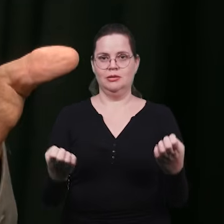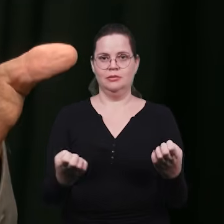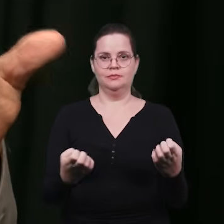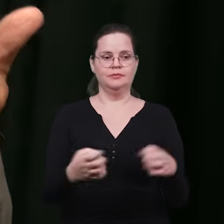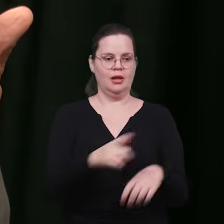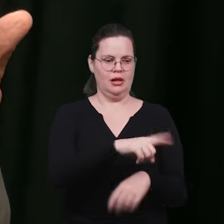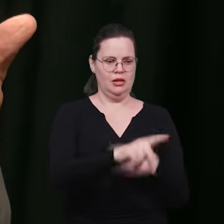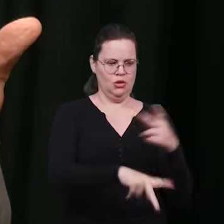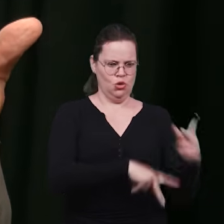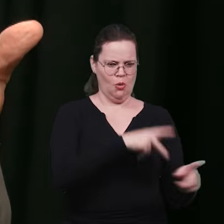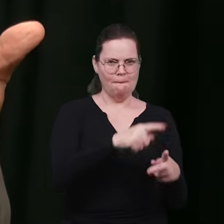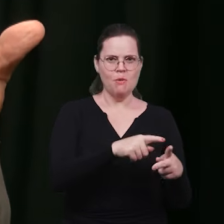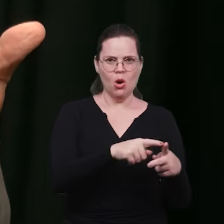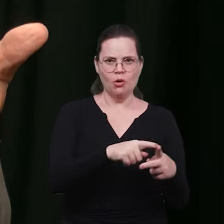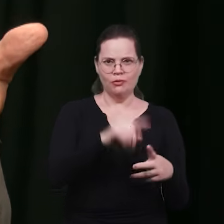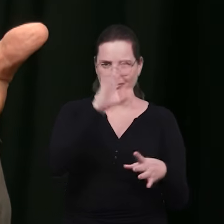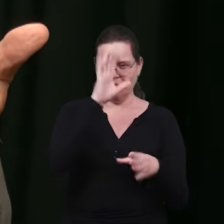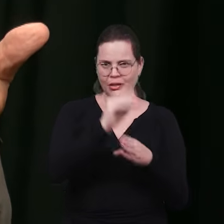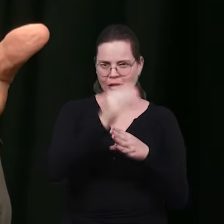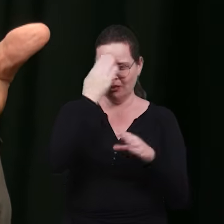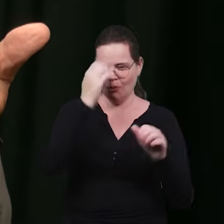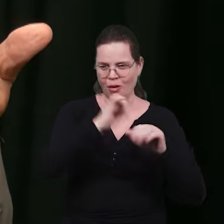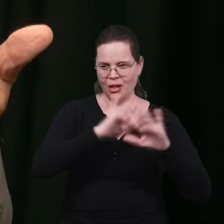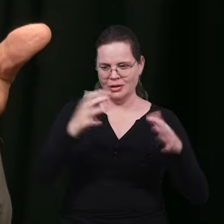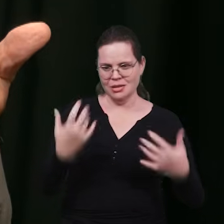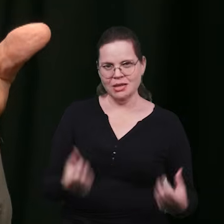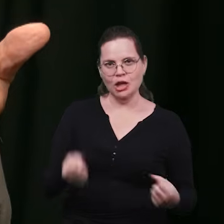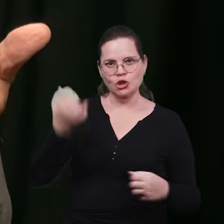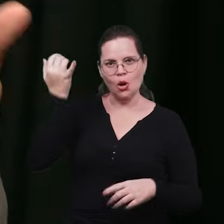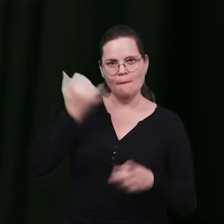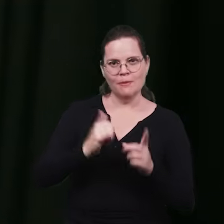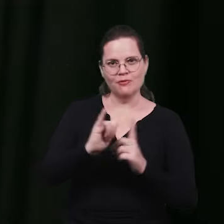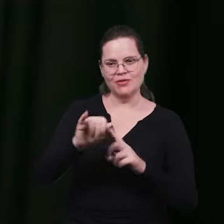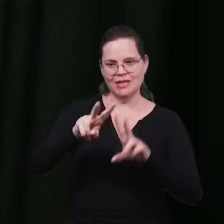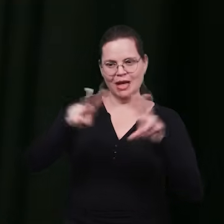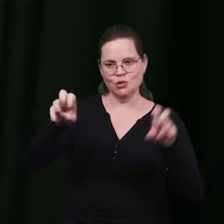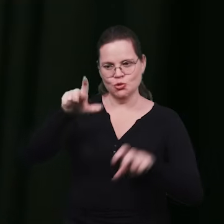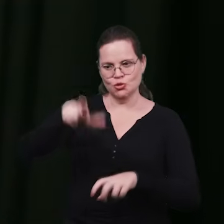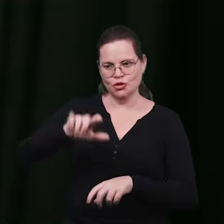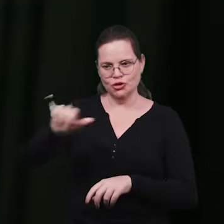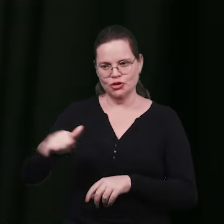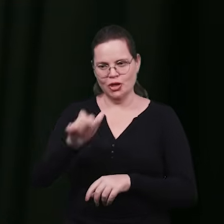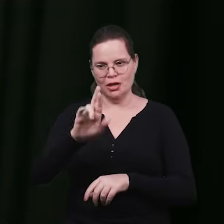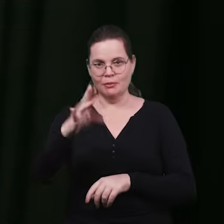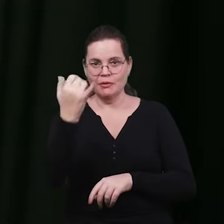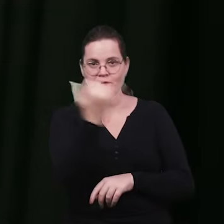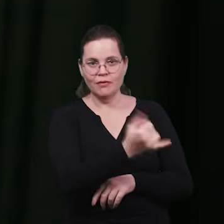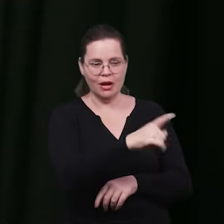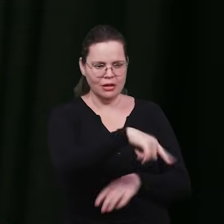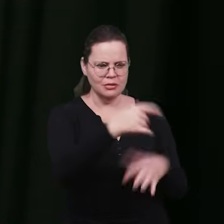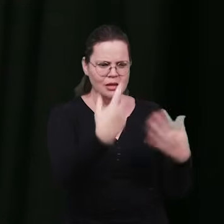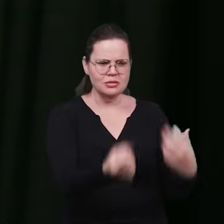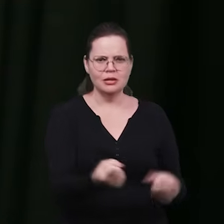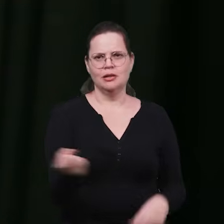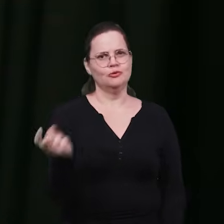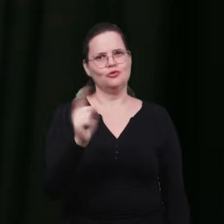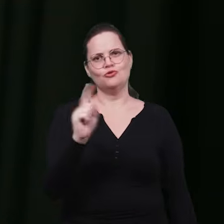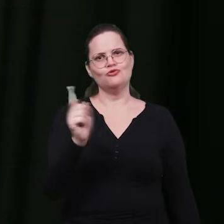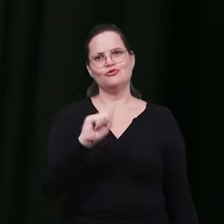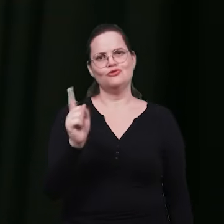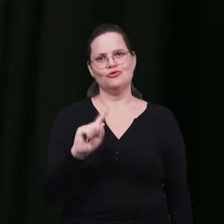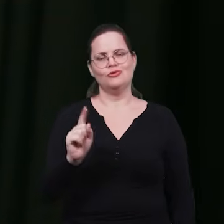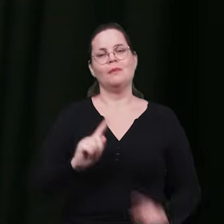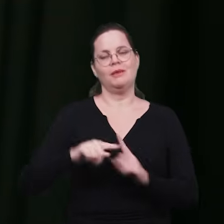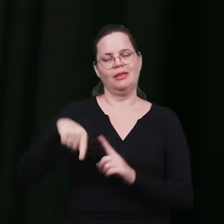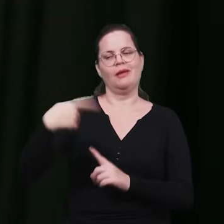atendeu Jeremias, mas depois nós vamos ver como que o povo vai atender a Esdras. Olha que comparativo importante. A